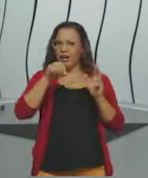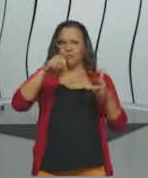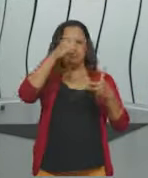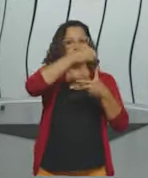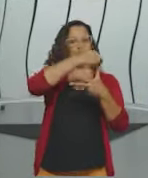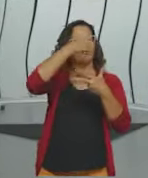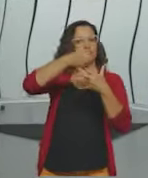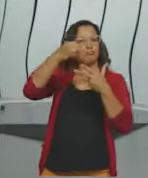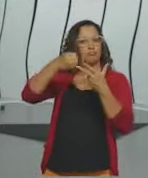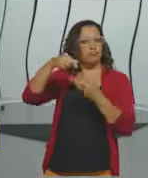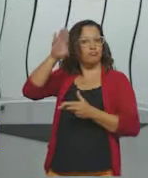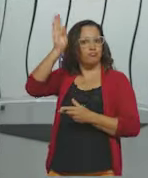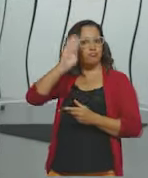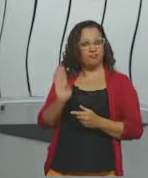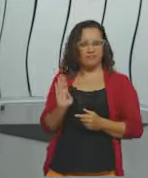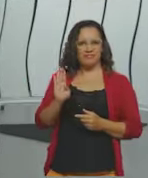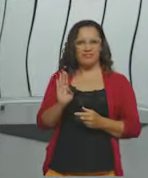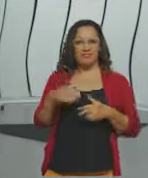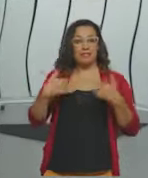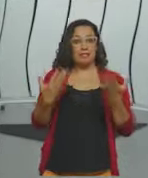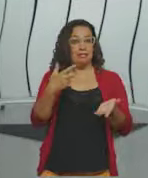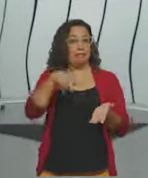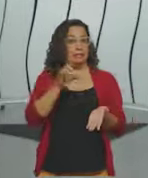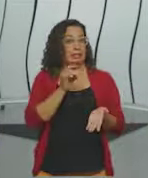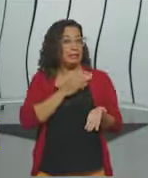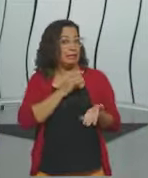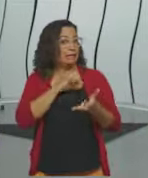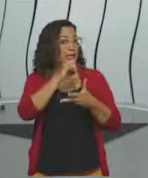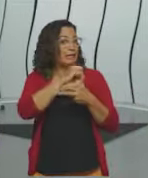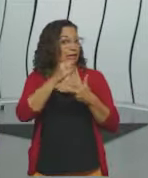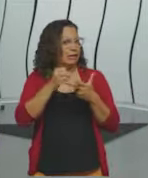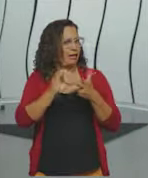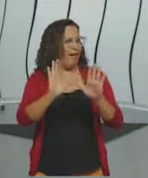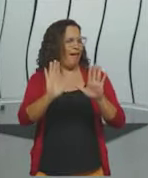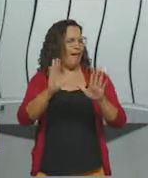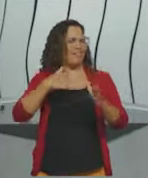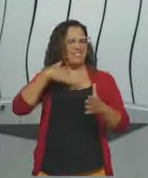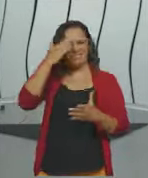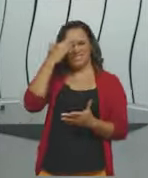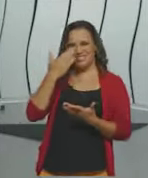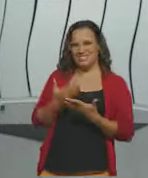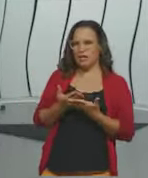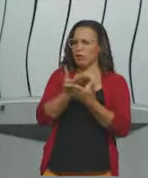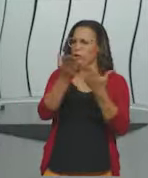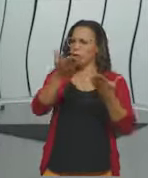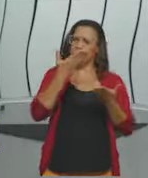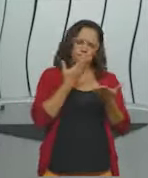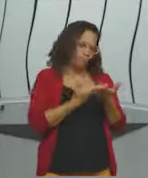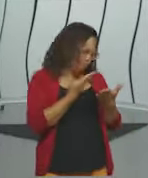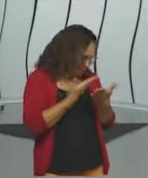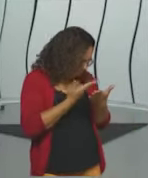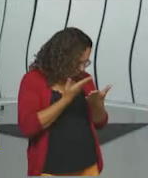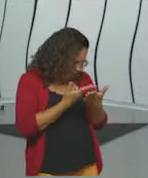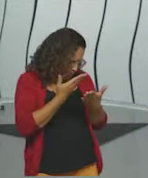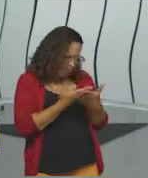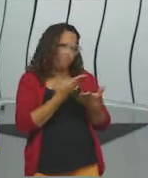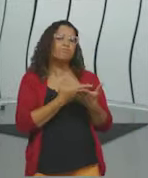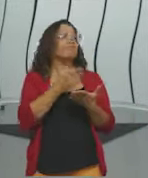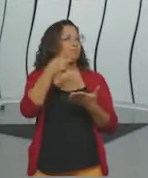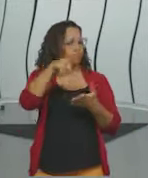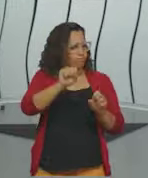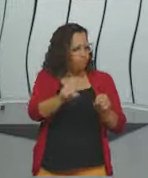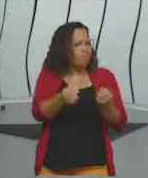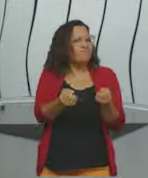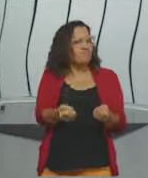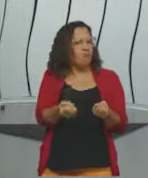Nacional do Ensino Médio. O temido Enem, mas que eu tenho certeza que você está estudando, está se dedicando e